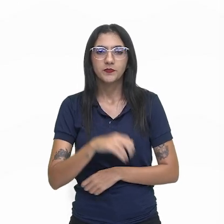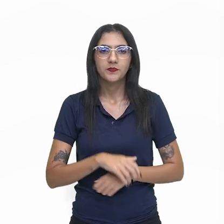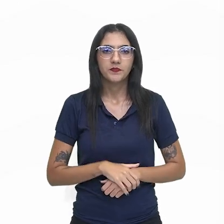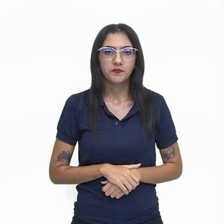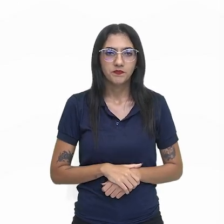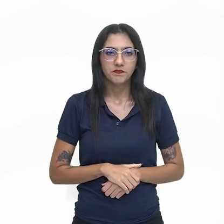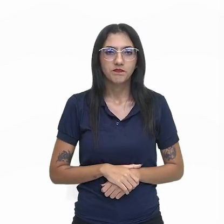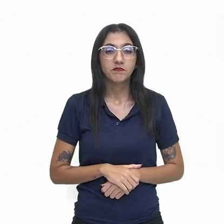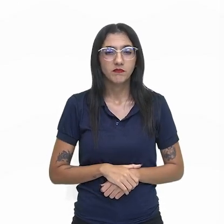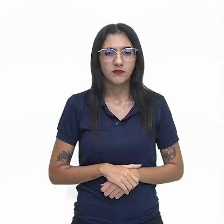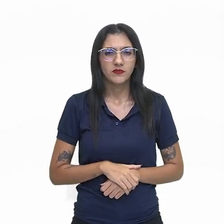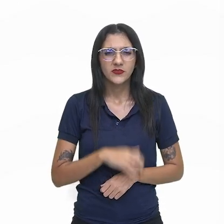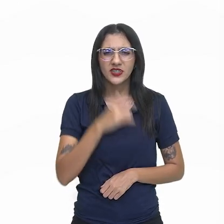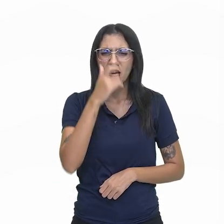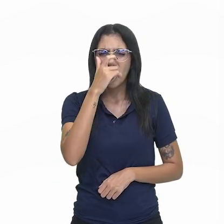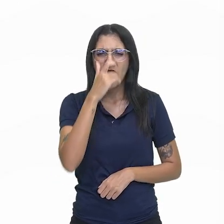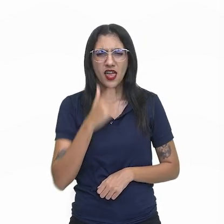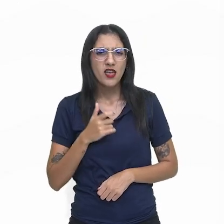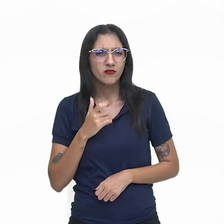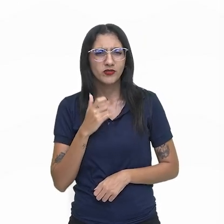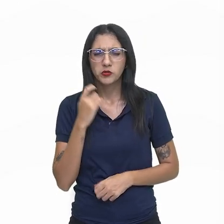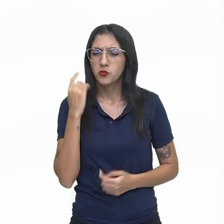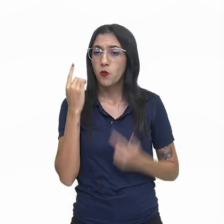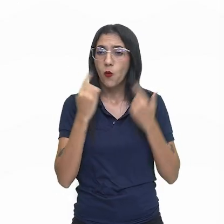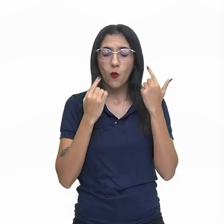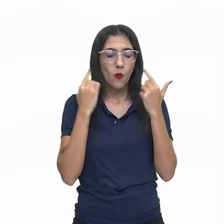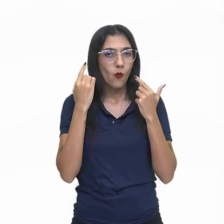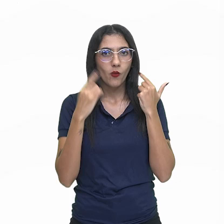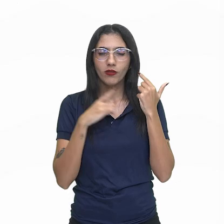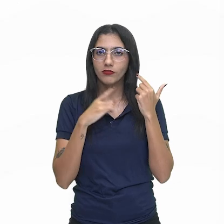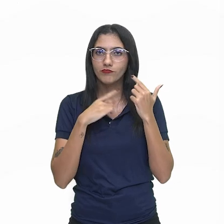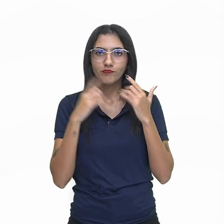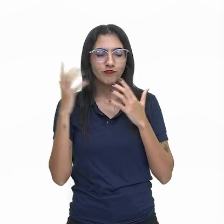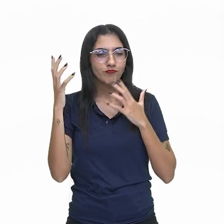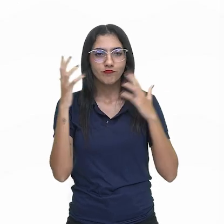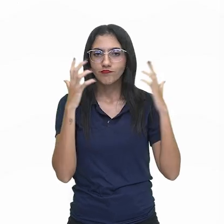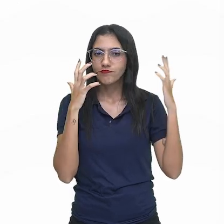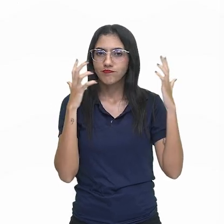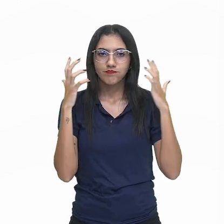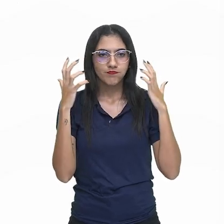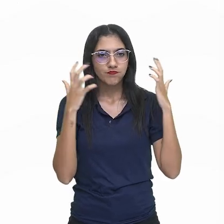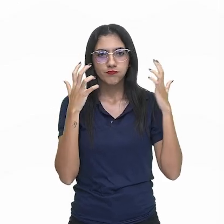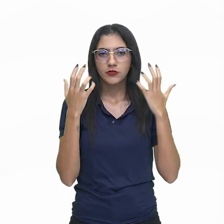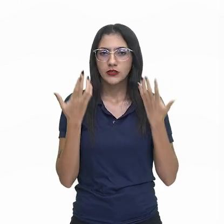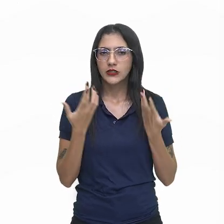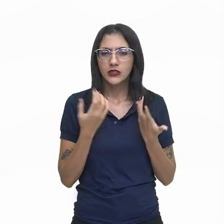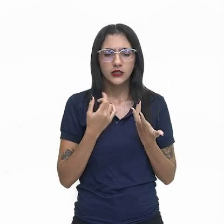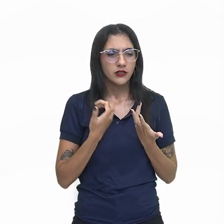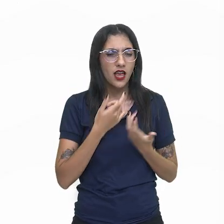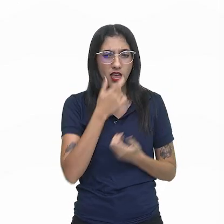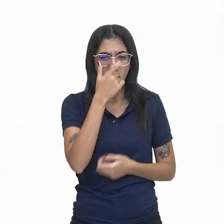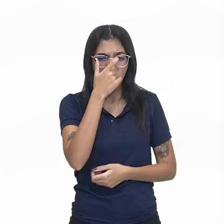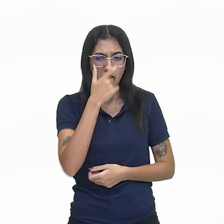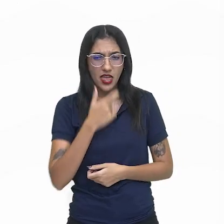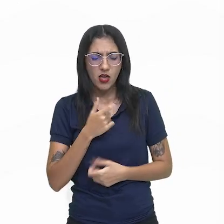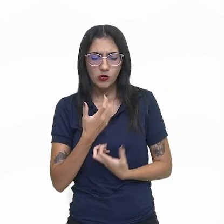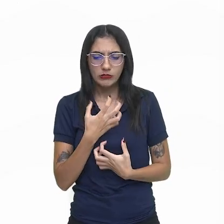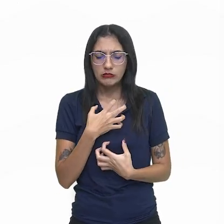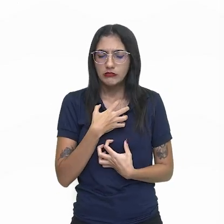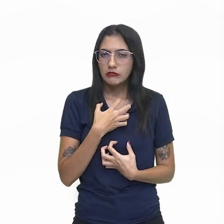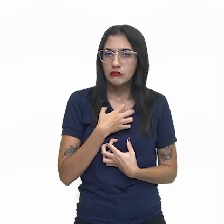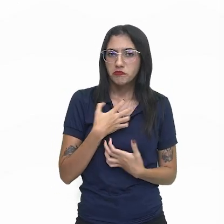Eu fico louco. Eu fico fora de si. Eu fica